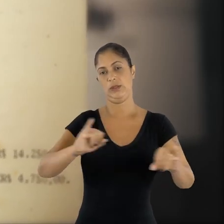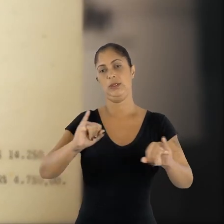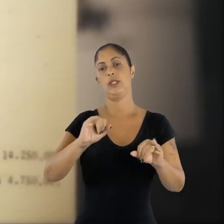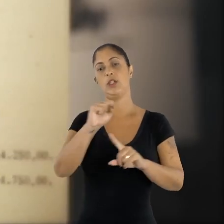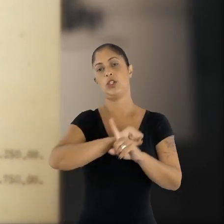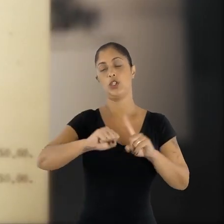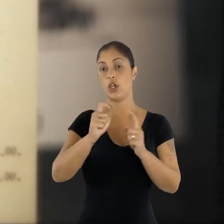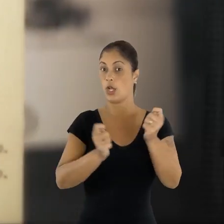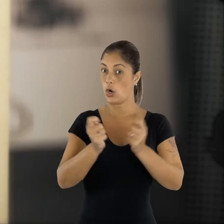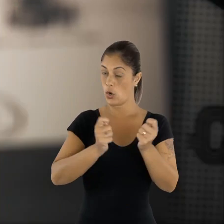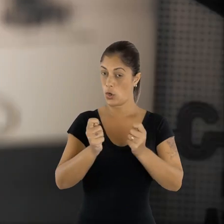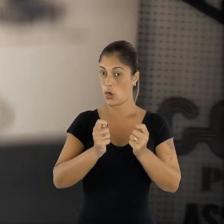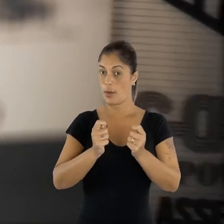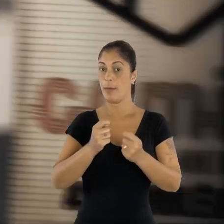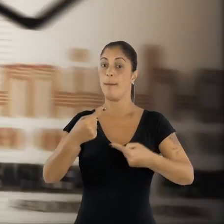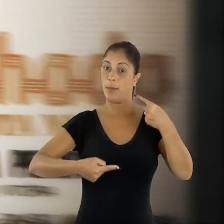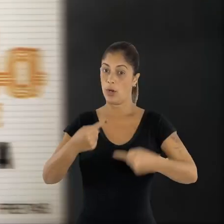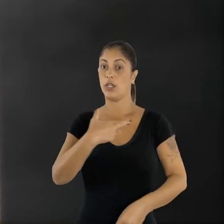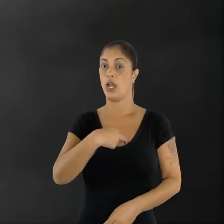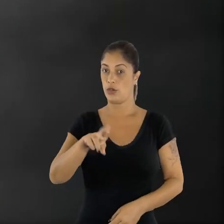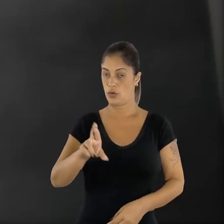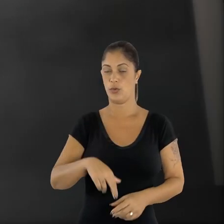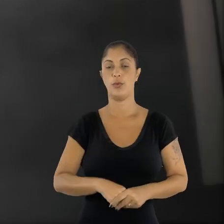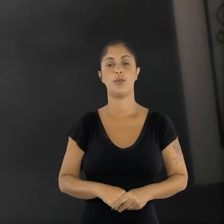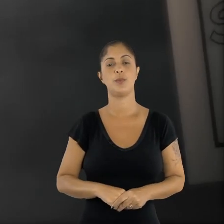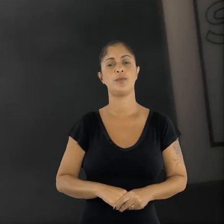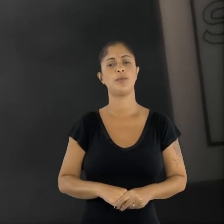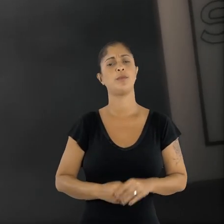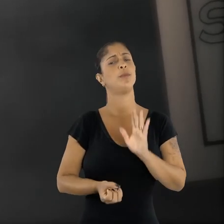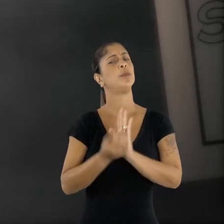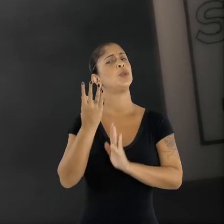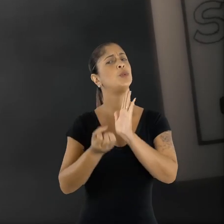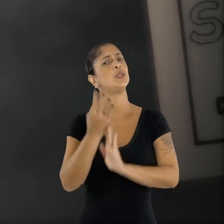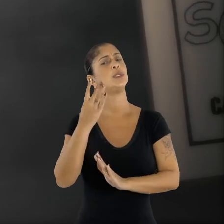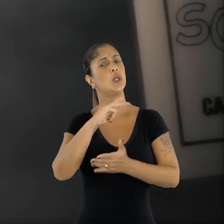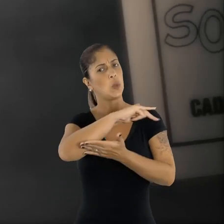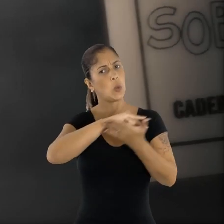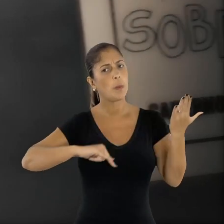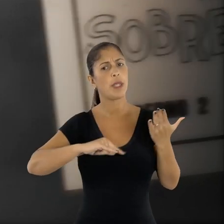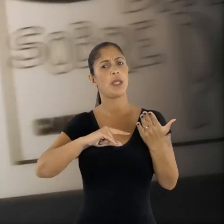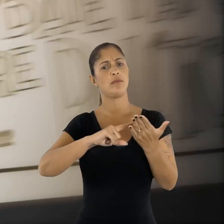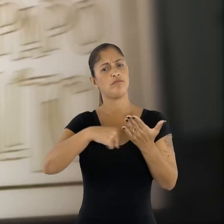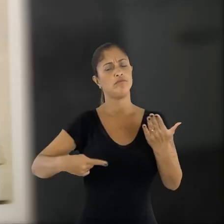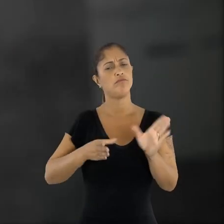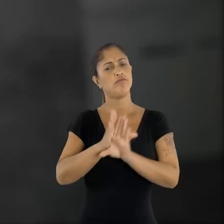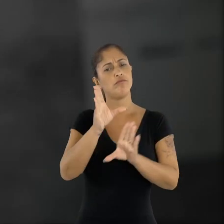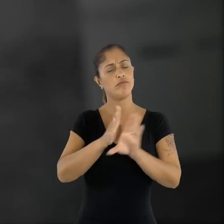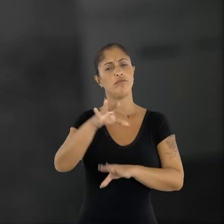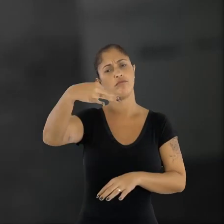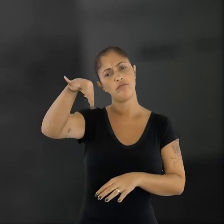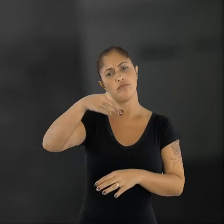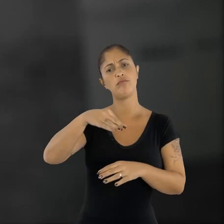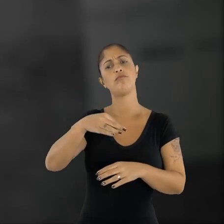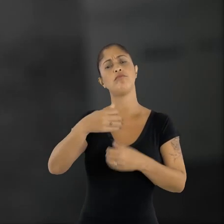área socioeconômica, política e religiosa. E produzíamos documentos, cartilhas,